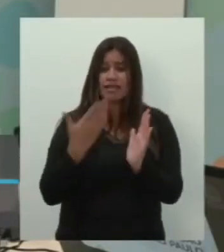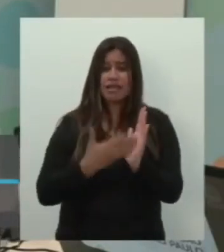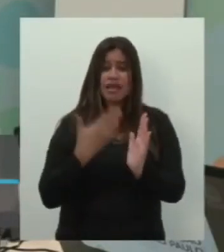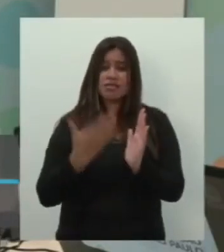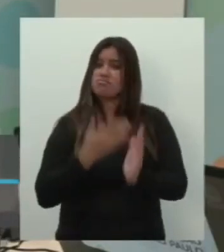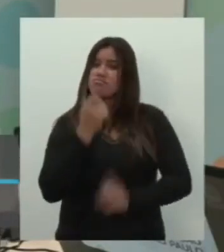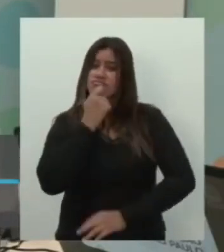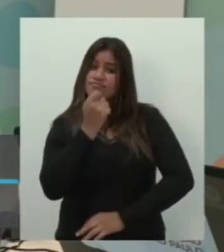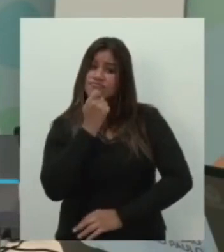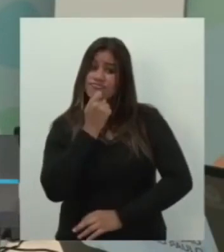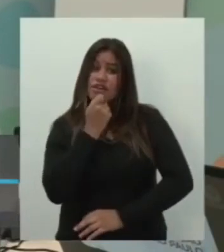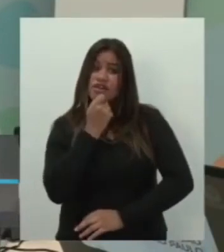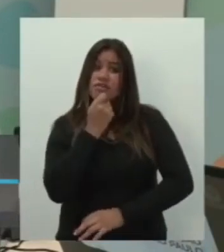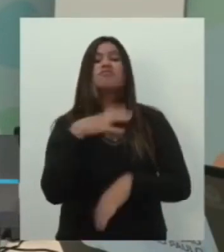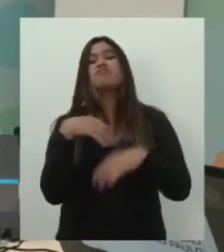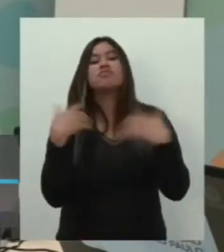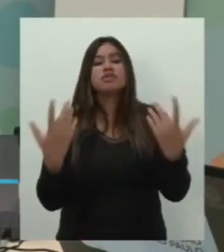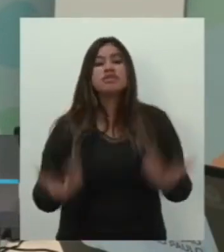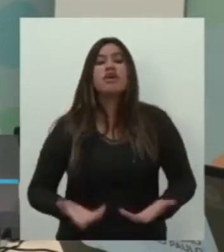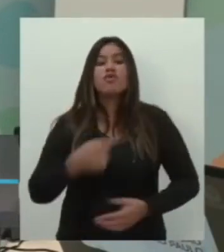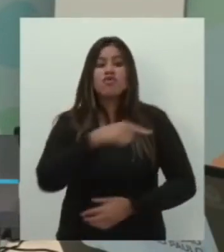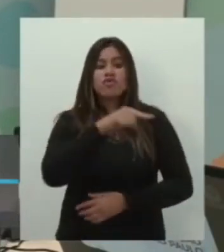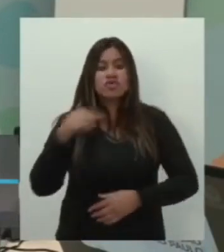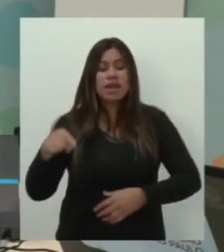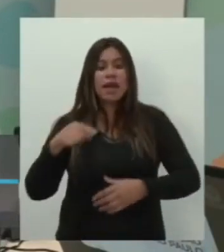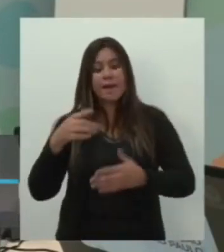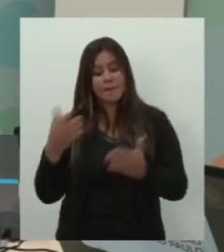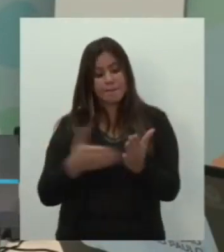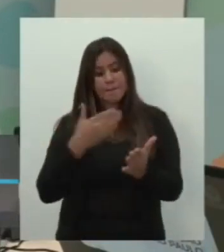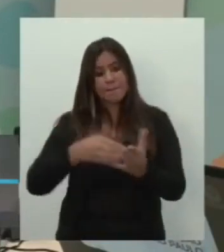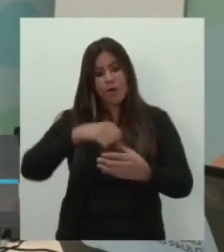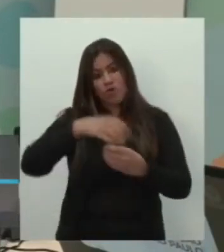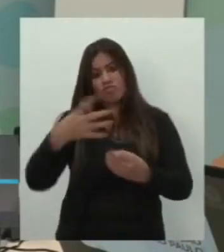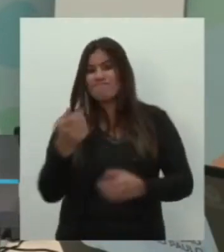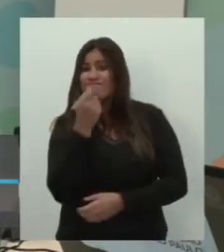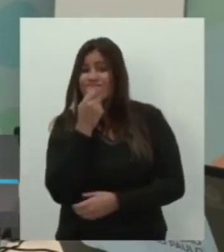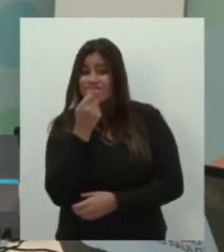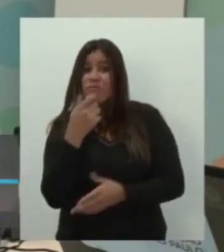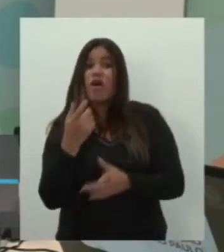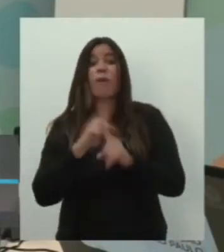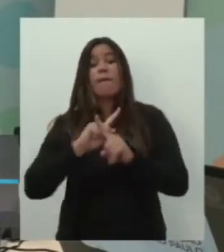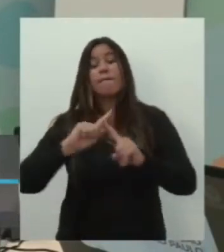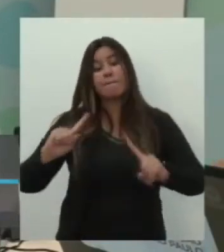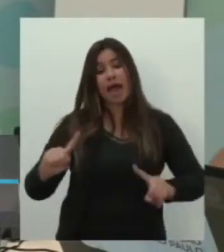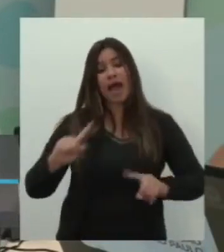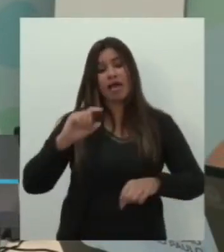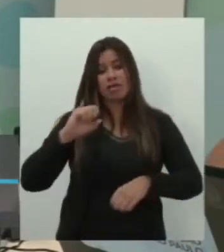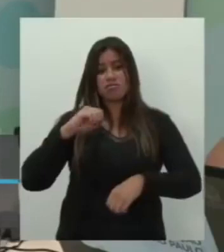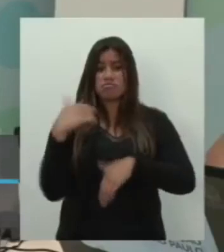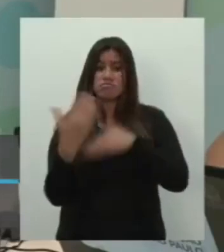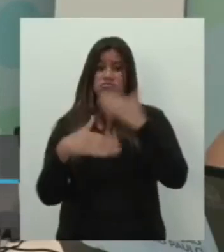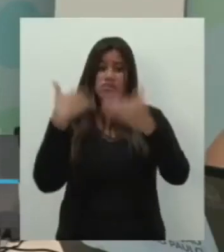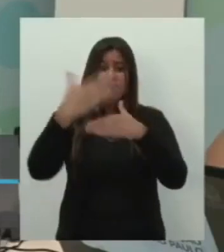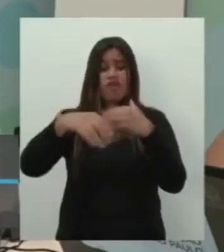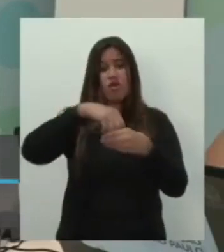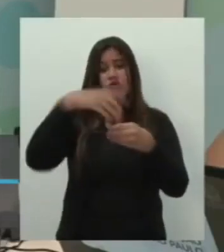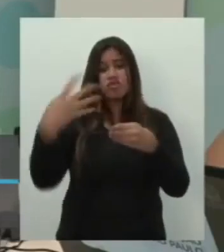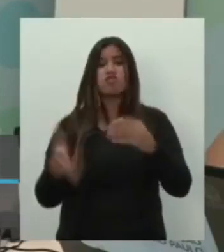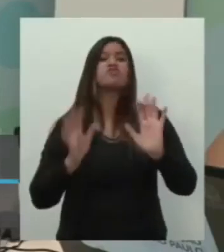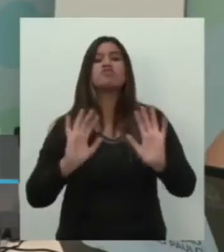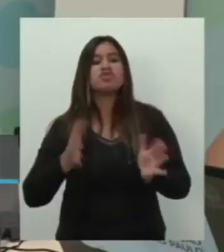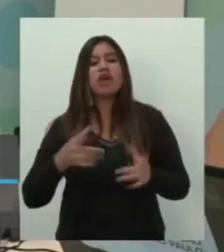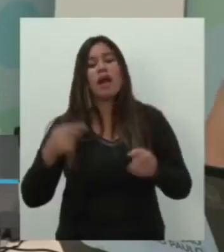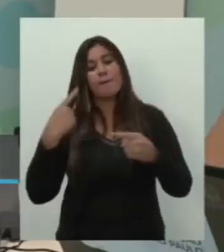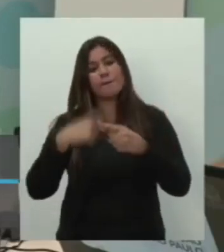no caderno do aluno, porque eu sei que alguns de vocês não estão com o material repetindo isso, porém já vamos, né, desenvolver alguns conteúdos, porque já demos várias